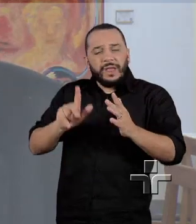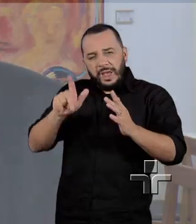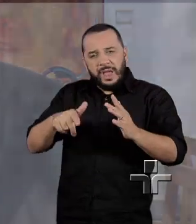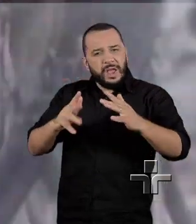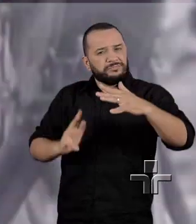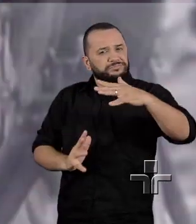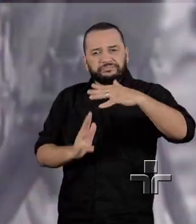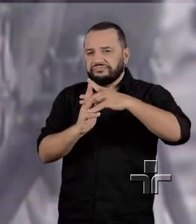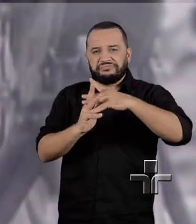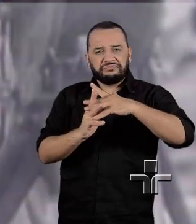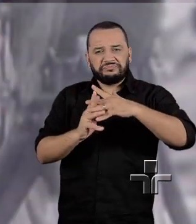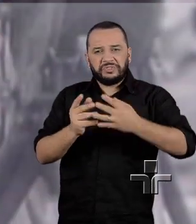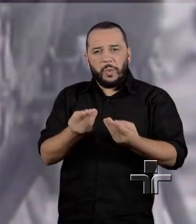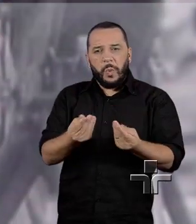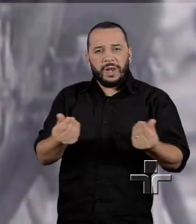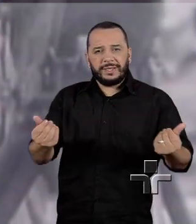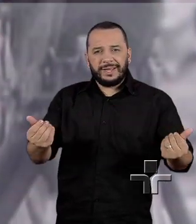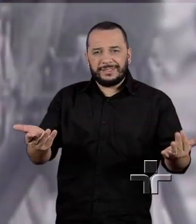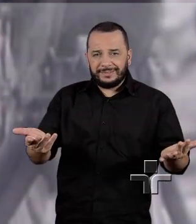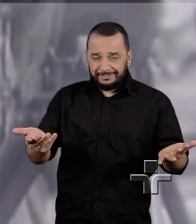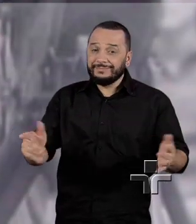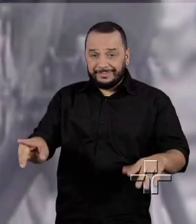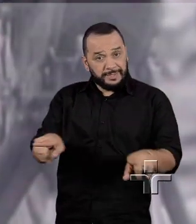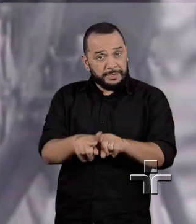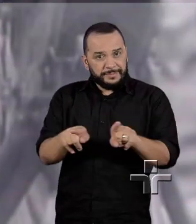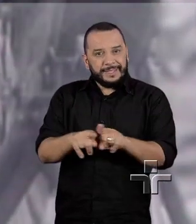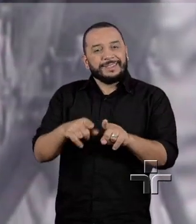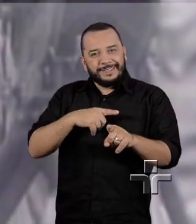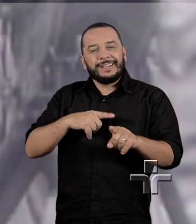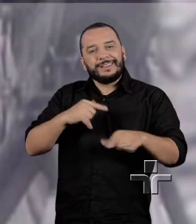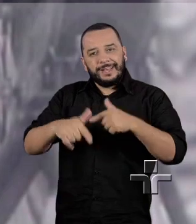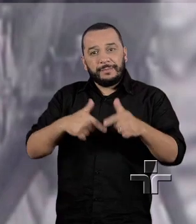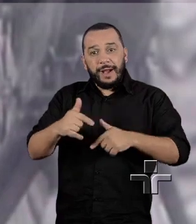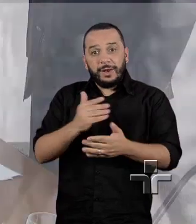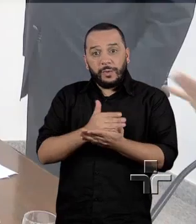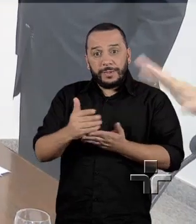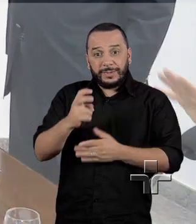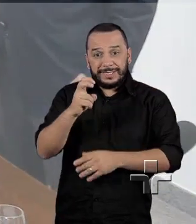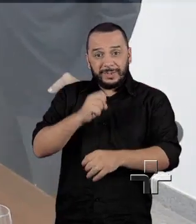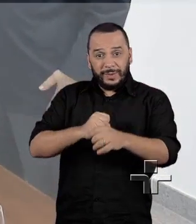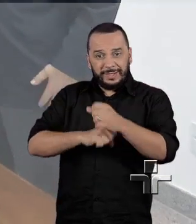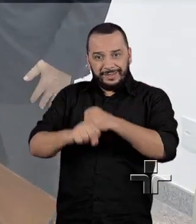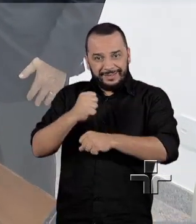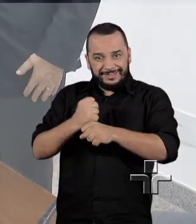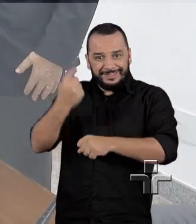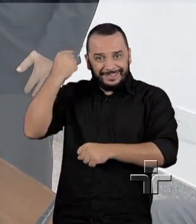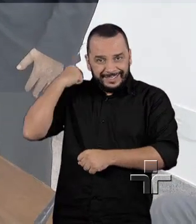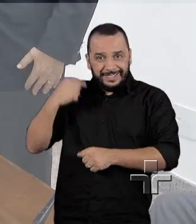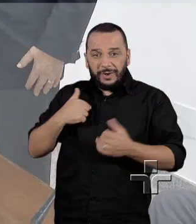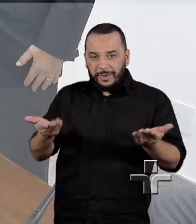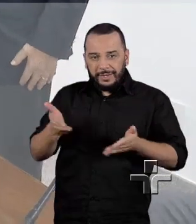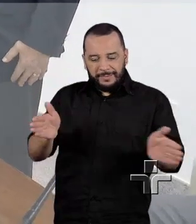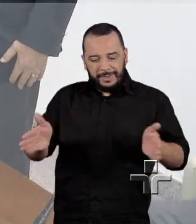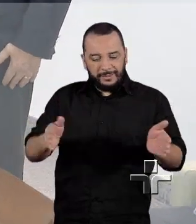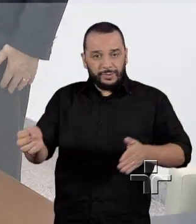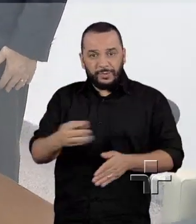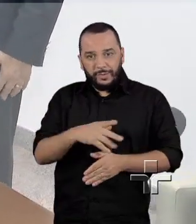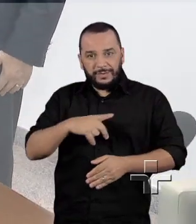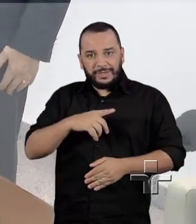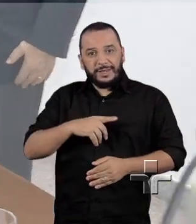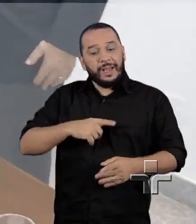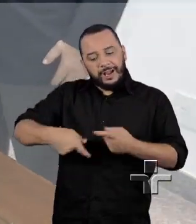alta qualidade. Uma gama de atividades que teve origem há 50 anos e que agora vive uma nova fase com a mudança